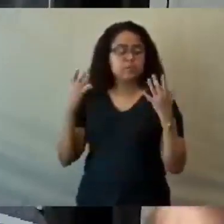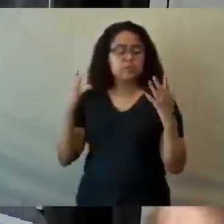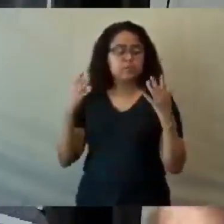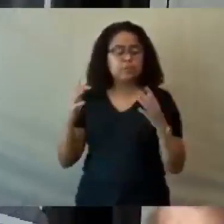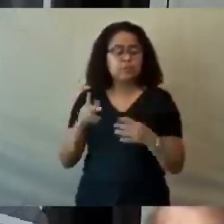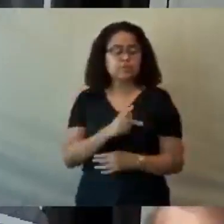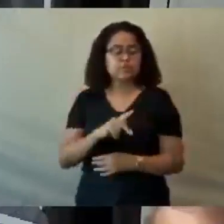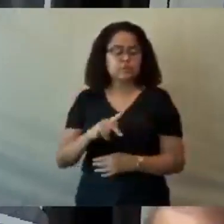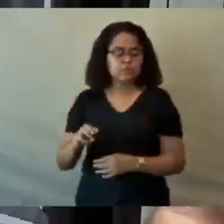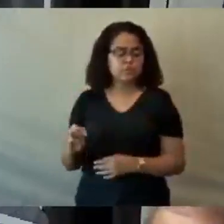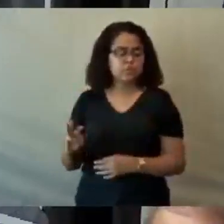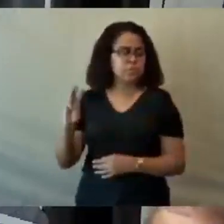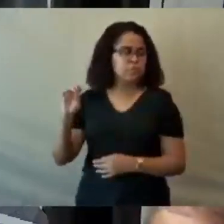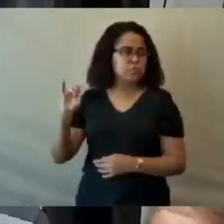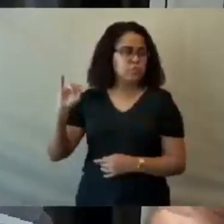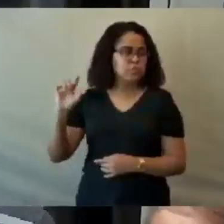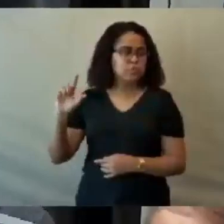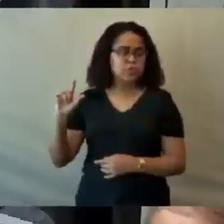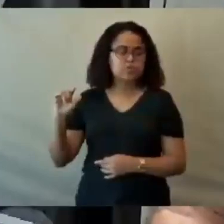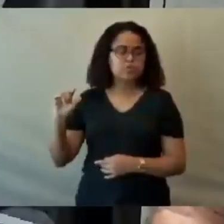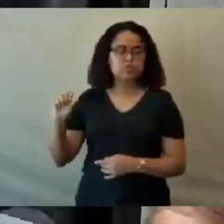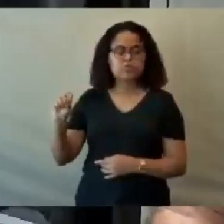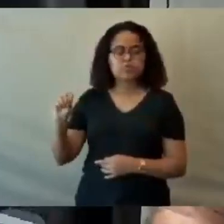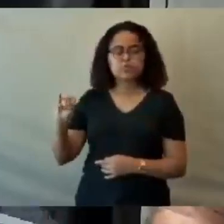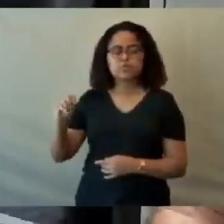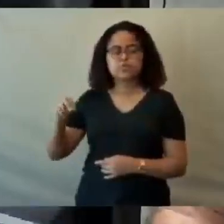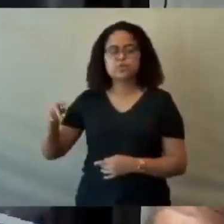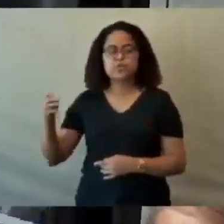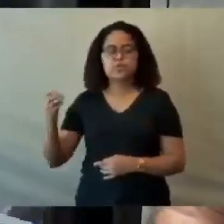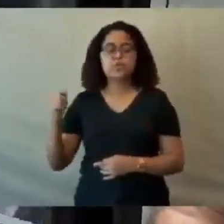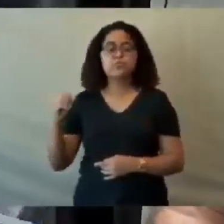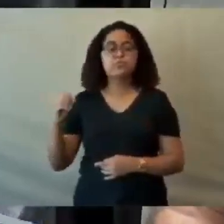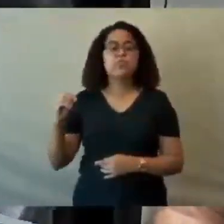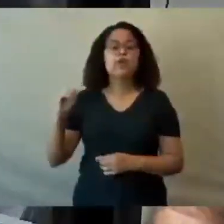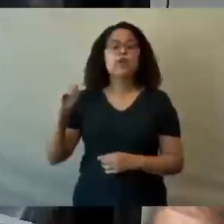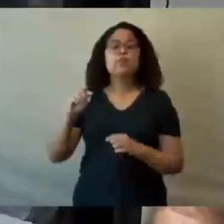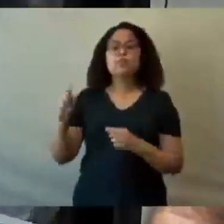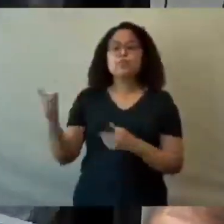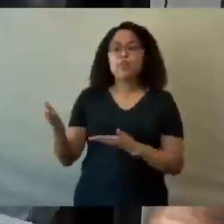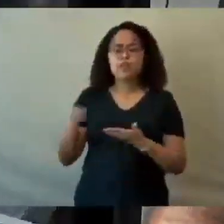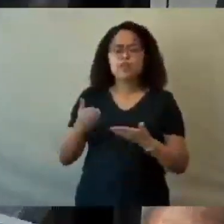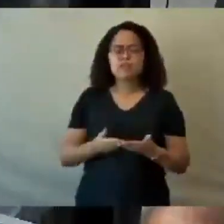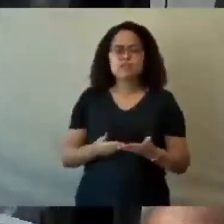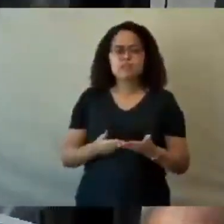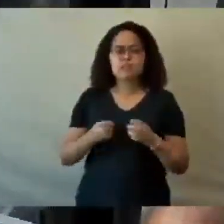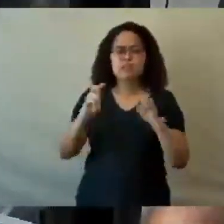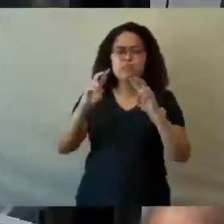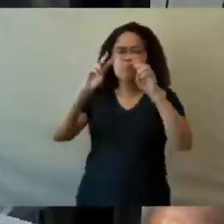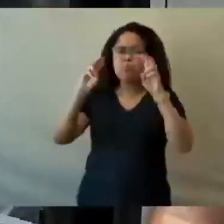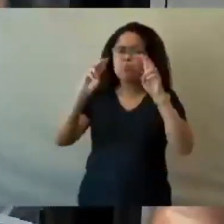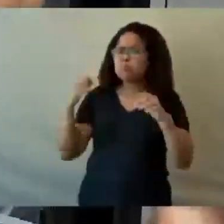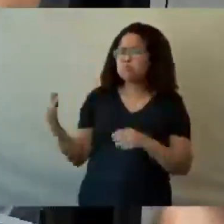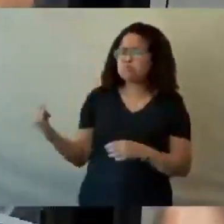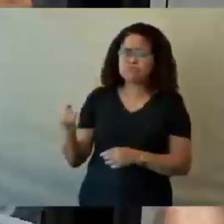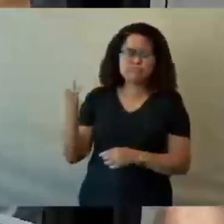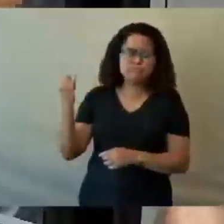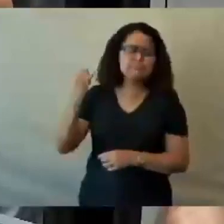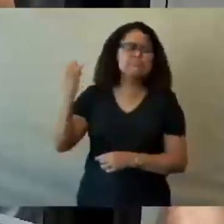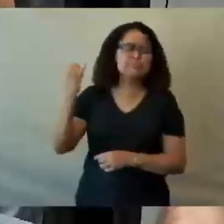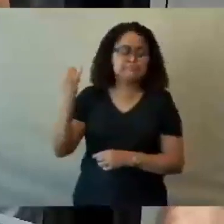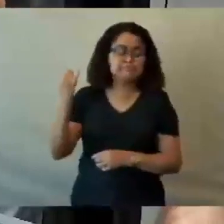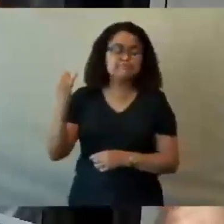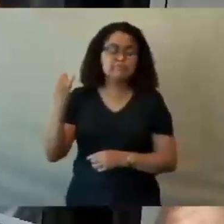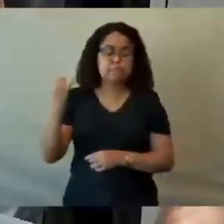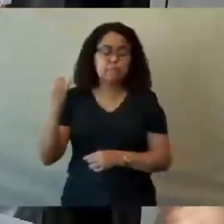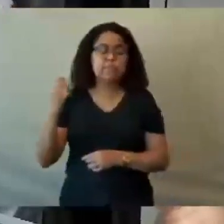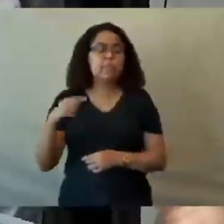trazer um tema tão importante aqui para a nossa casa. A sabe que a nossa população está envelhecendo e eu